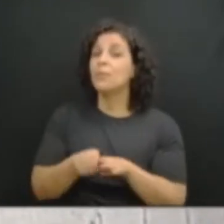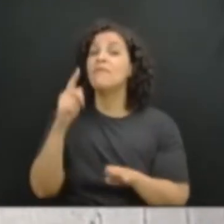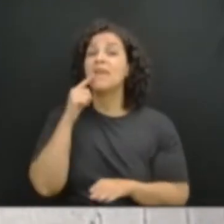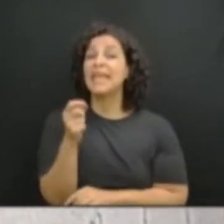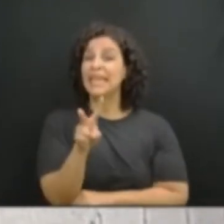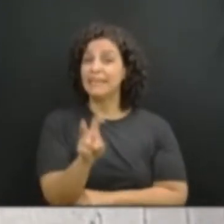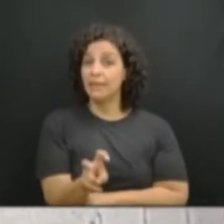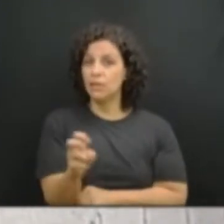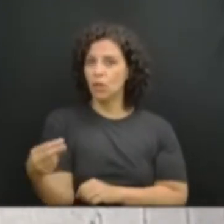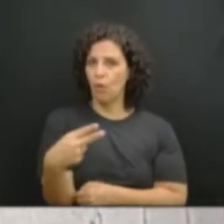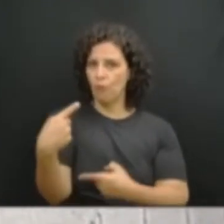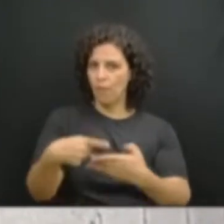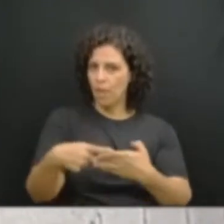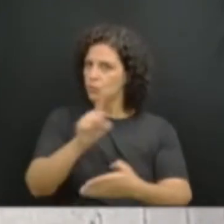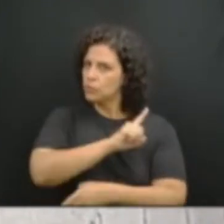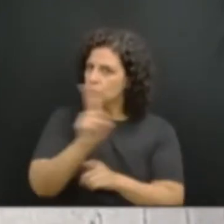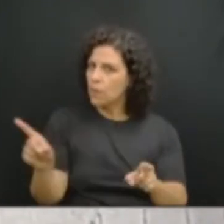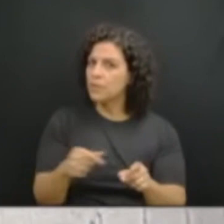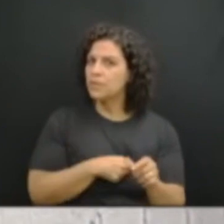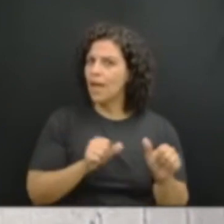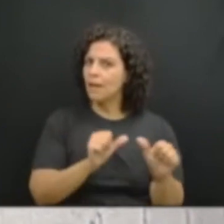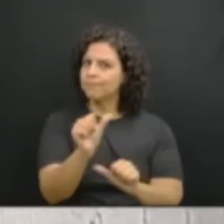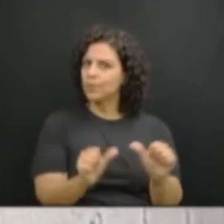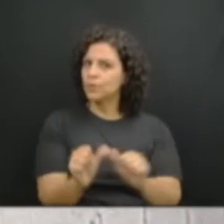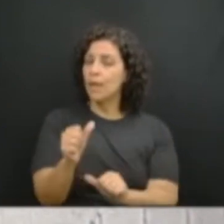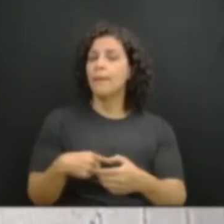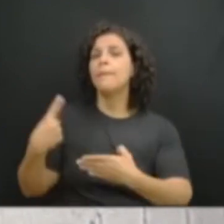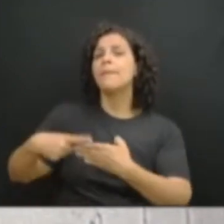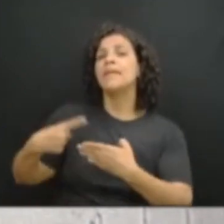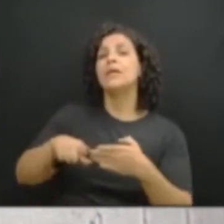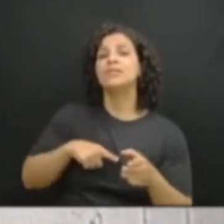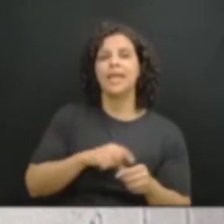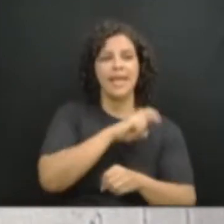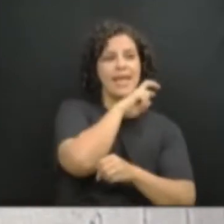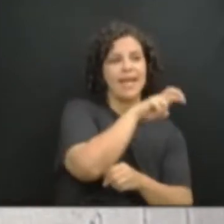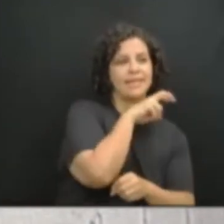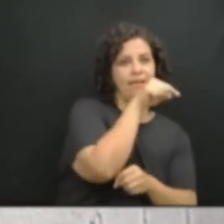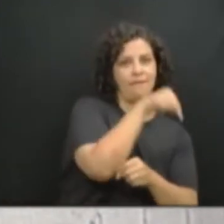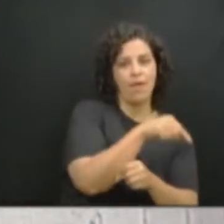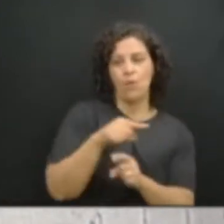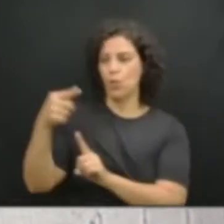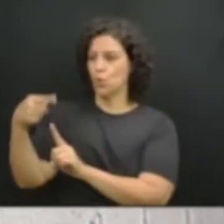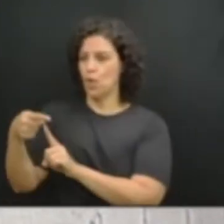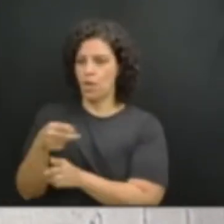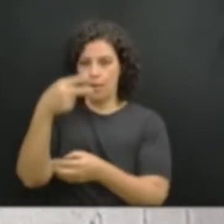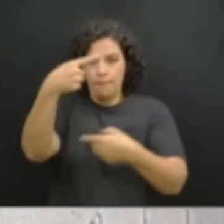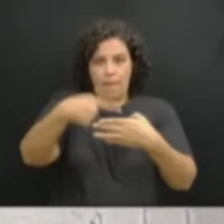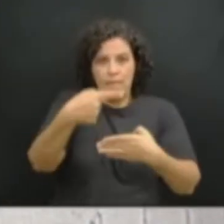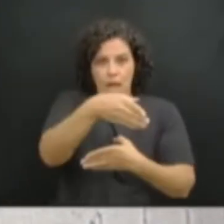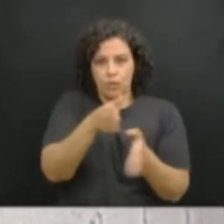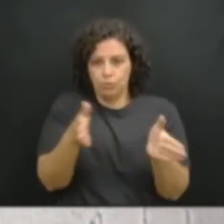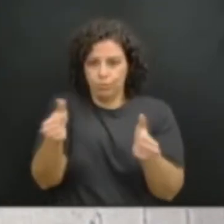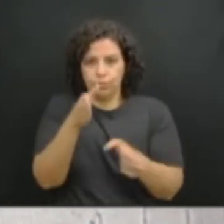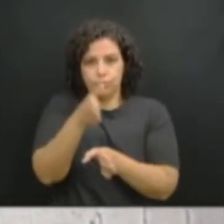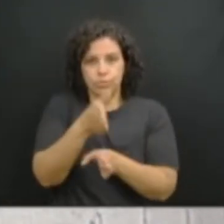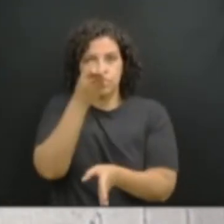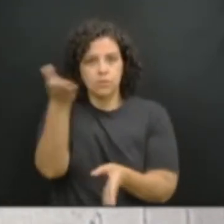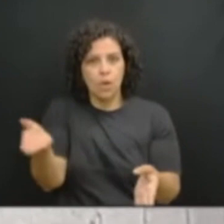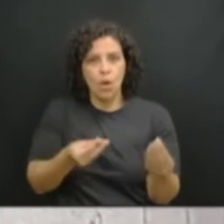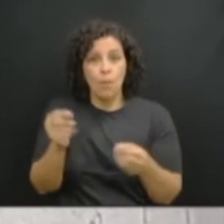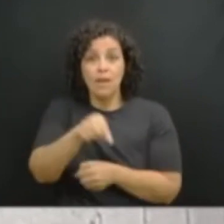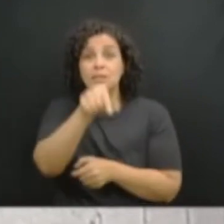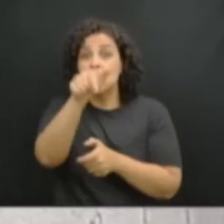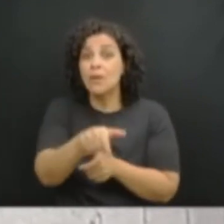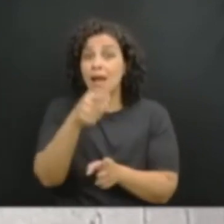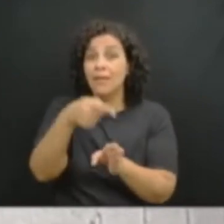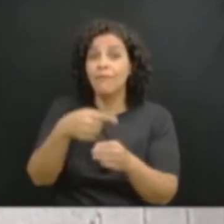15 novas praças de pedágio. Não dá para colocar uma praça de pedágio entre Cascavel e Toledo. Onde está lá, deputado Gugu? Uma praça que